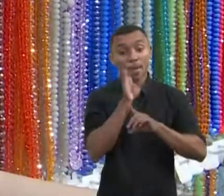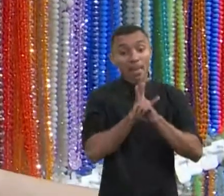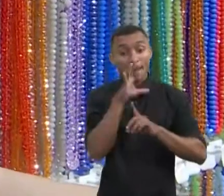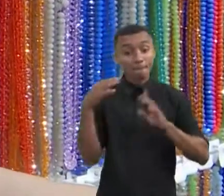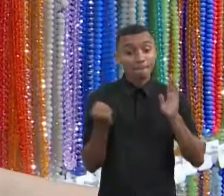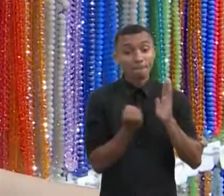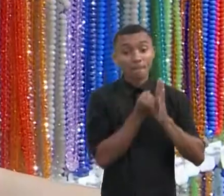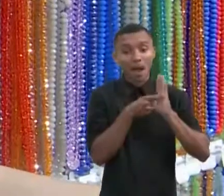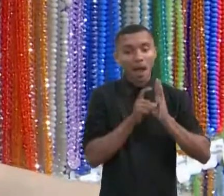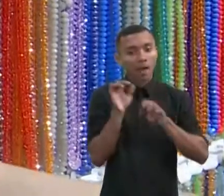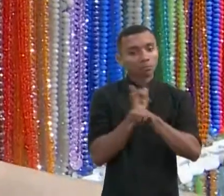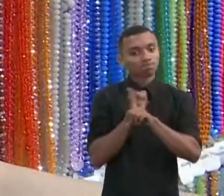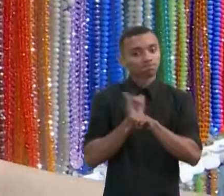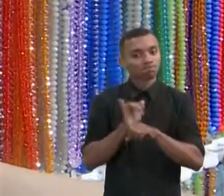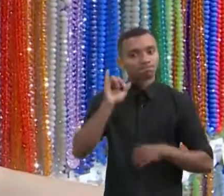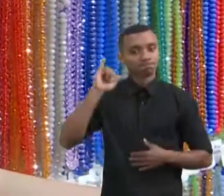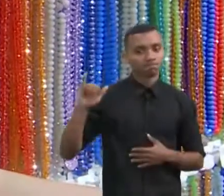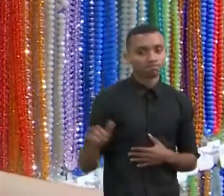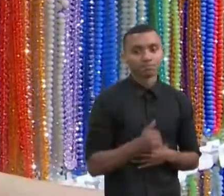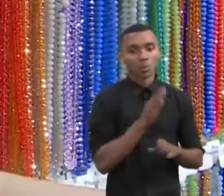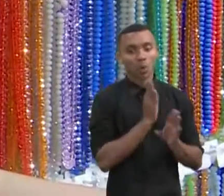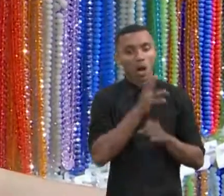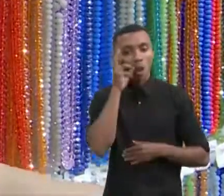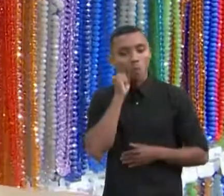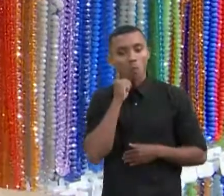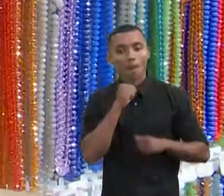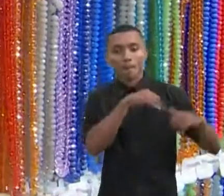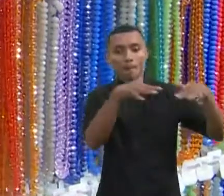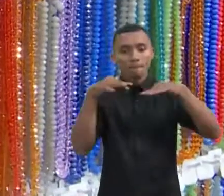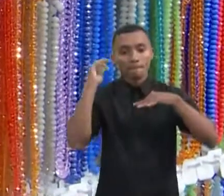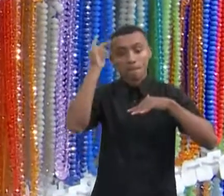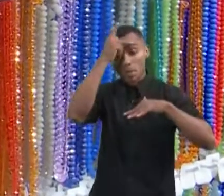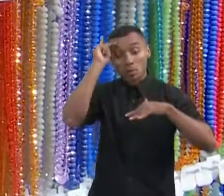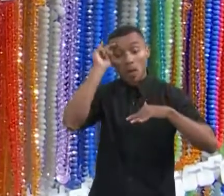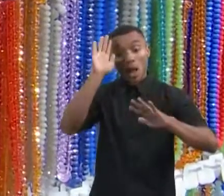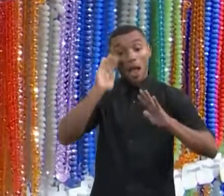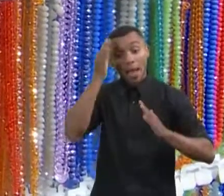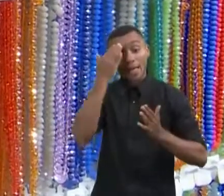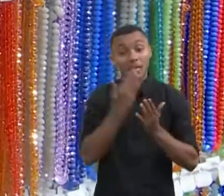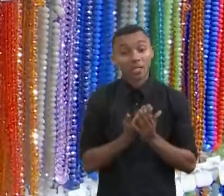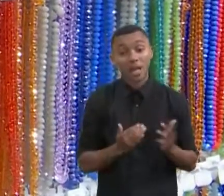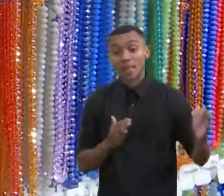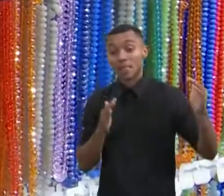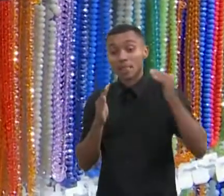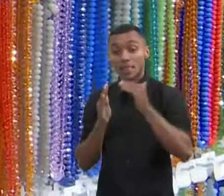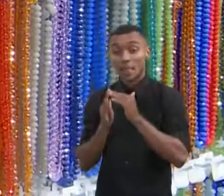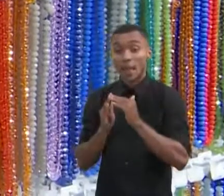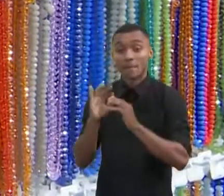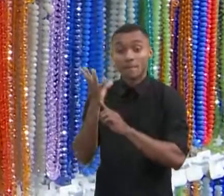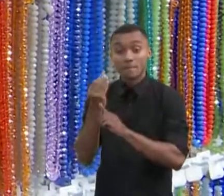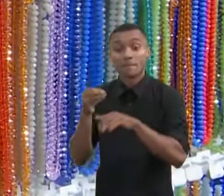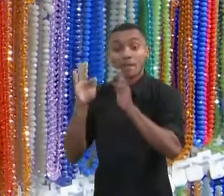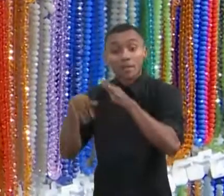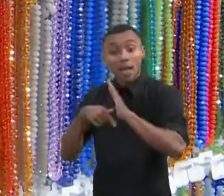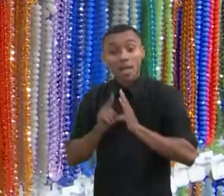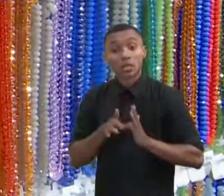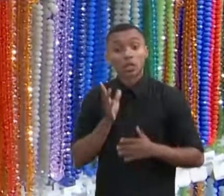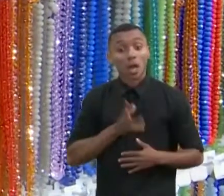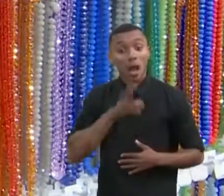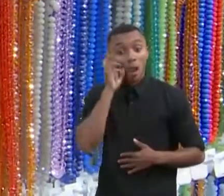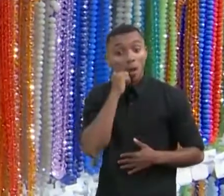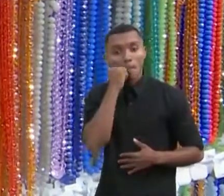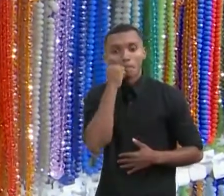tira proveito em relação a esse fluxo. E a gente acredita que até o final do evento a gente tenha